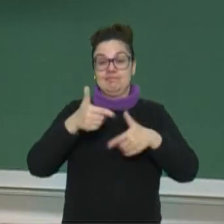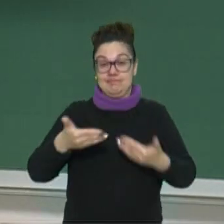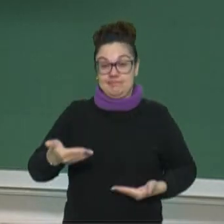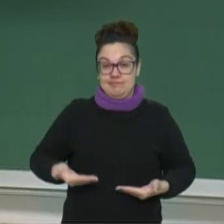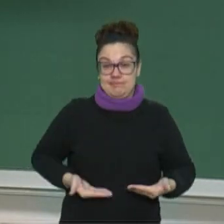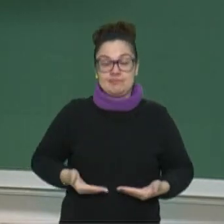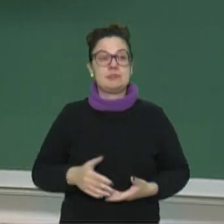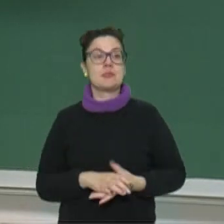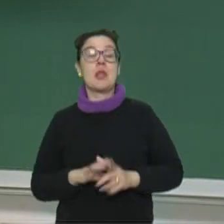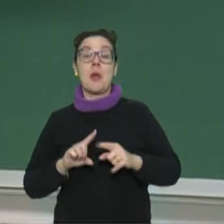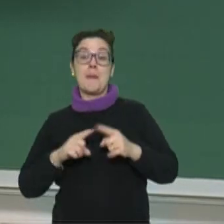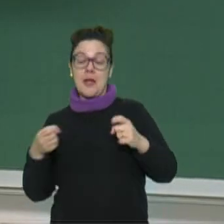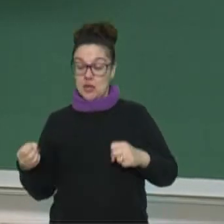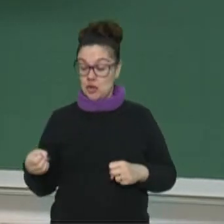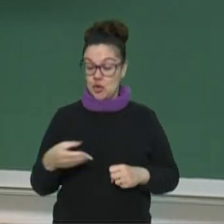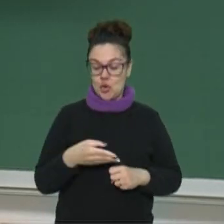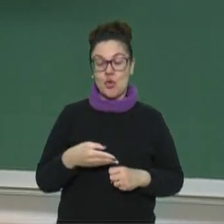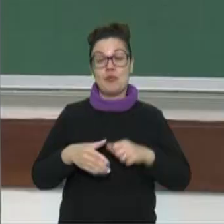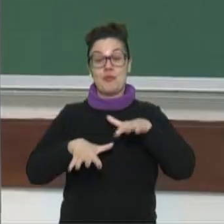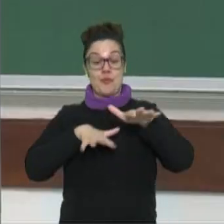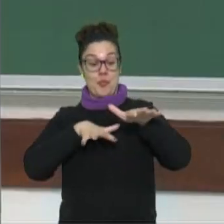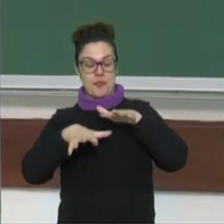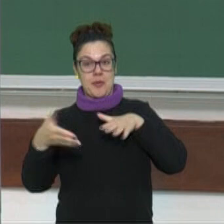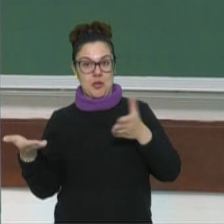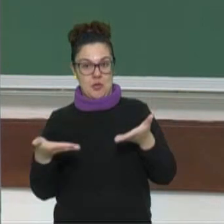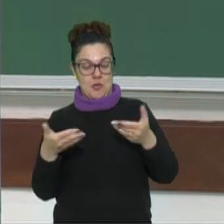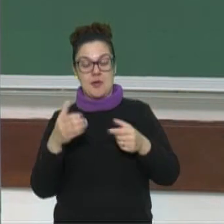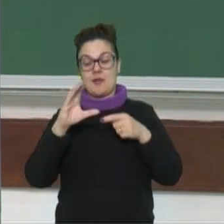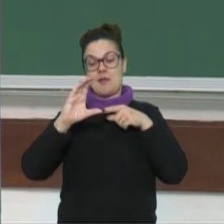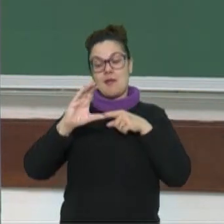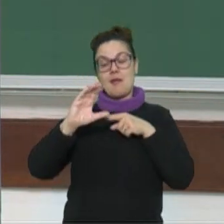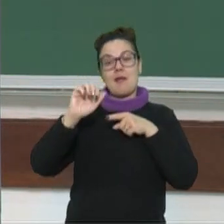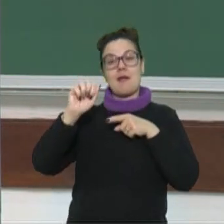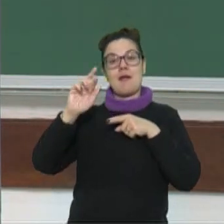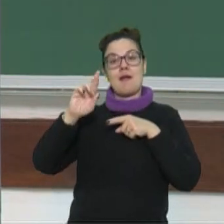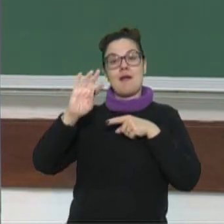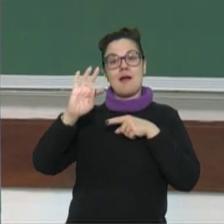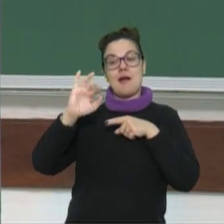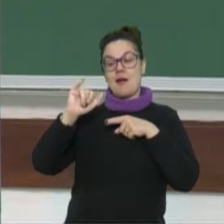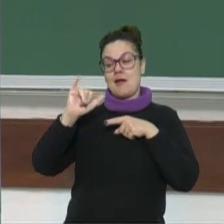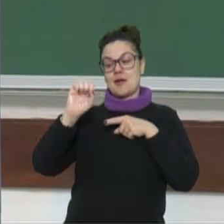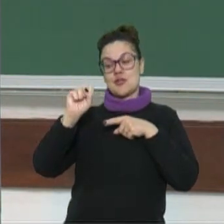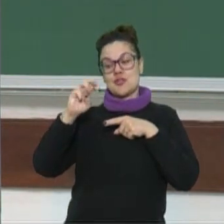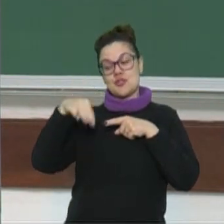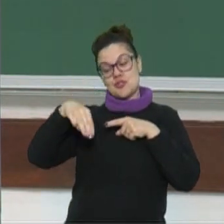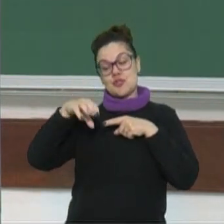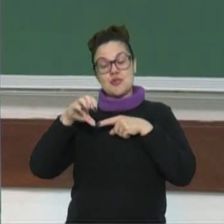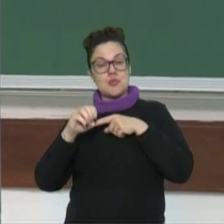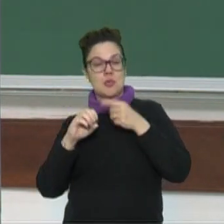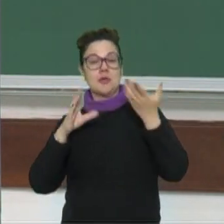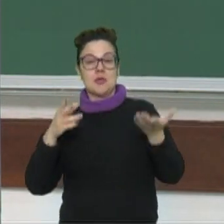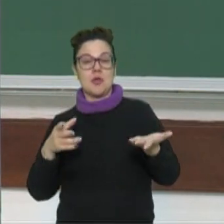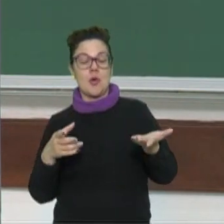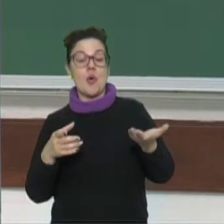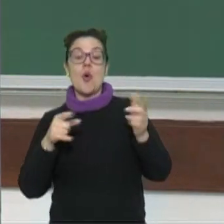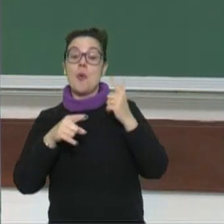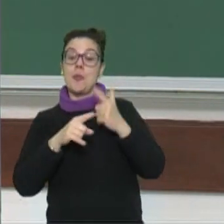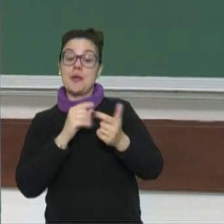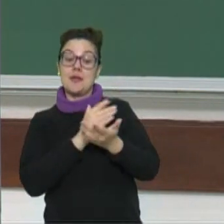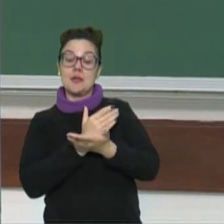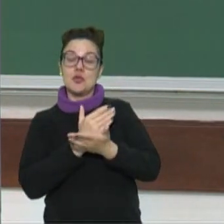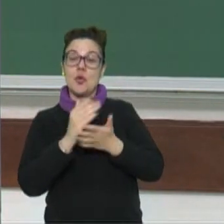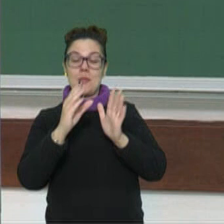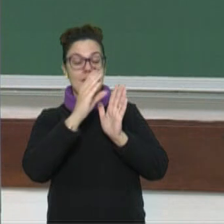eles vão criar um novo movimento, o movimento do cartismo. Esse movimento recebe esse nome porque ele vai se basear num documento chamado Carta